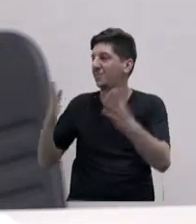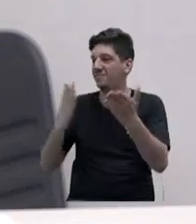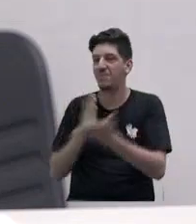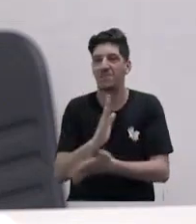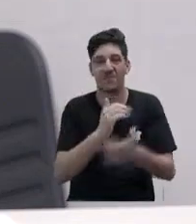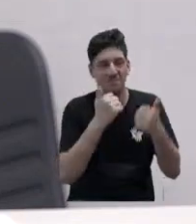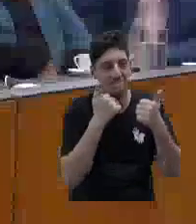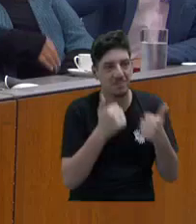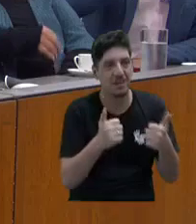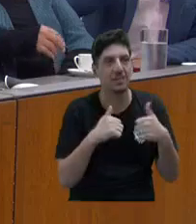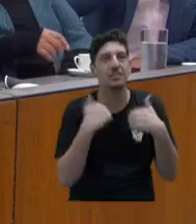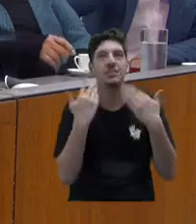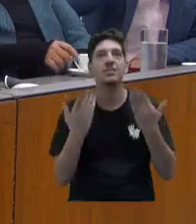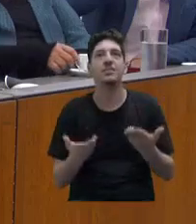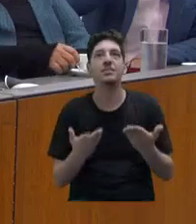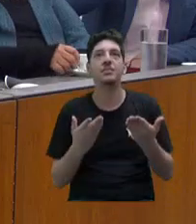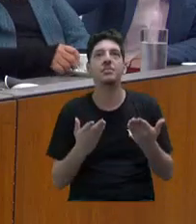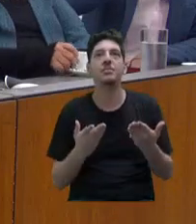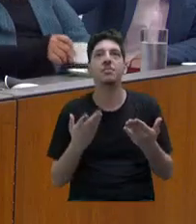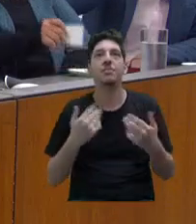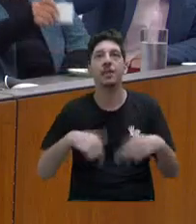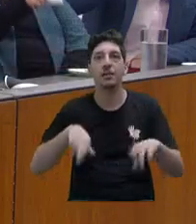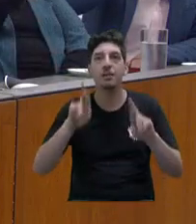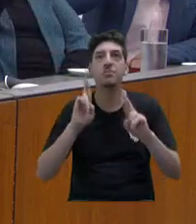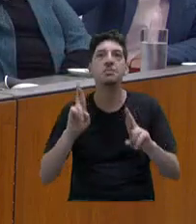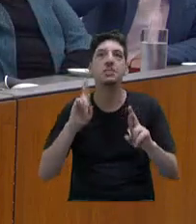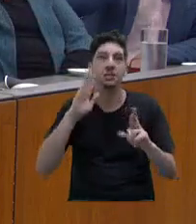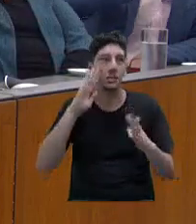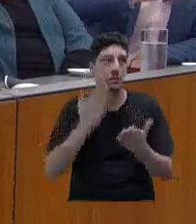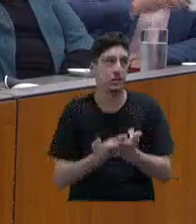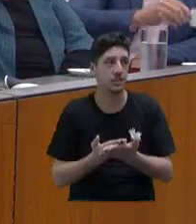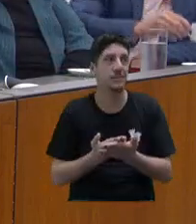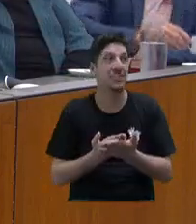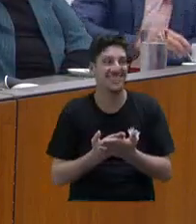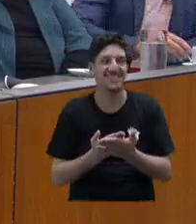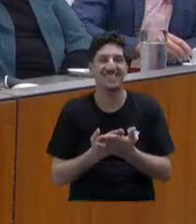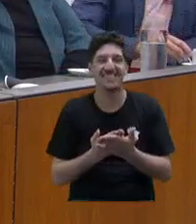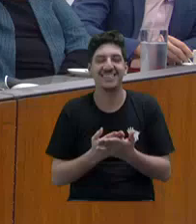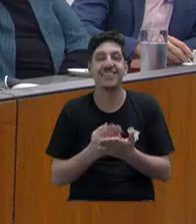aprovado. Eu tenho esperança.